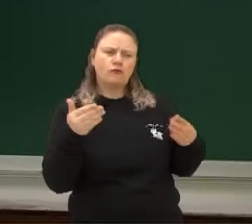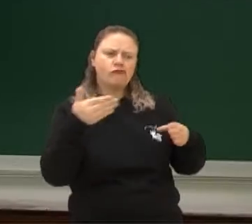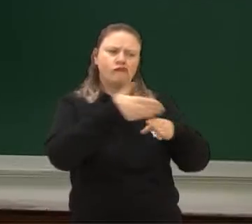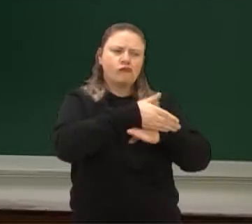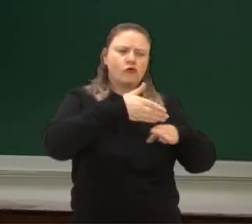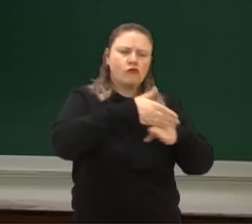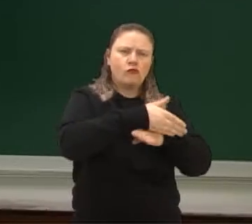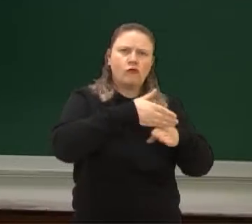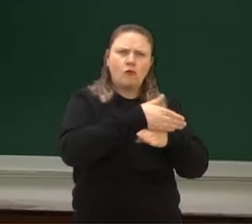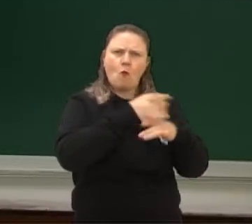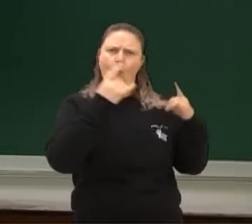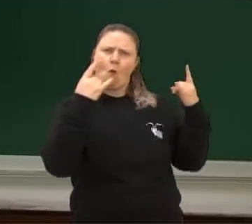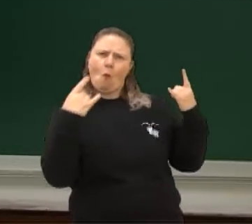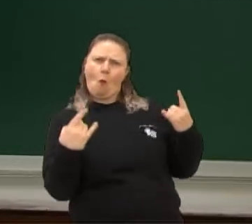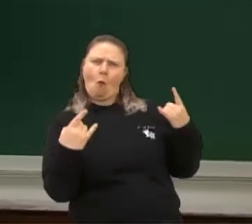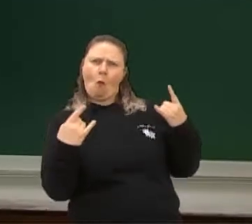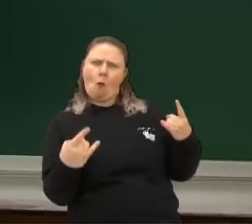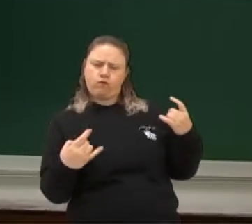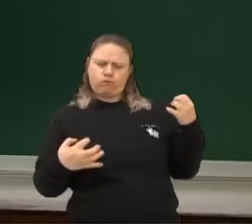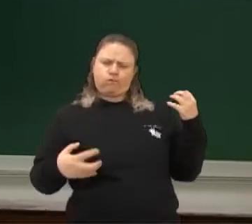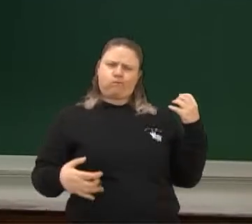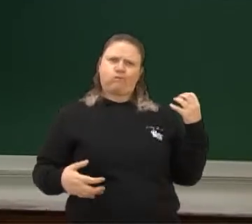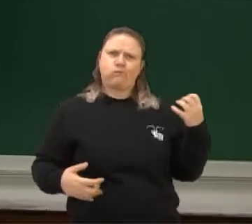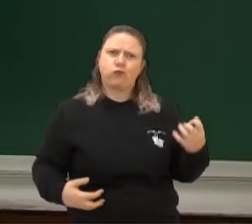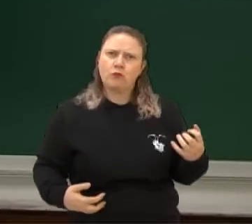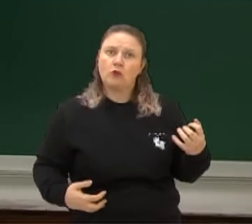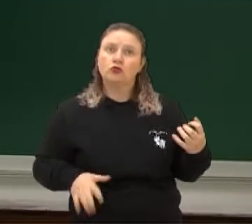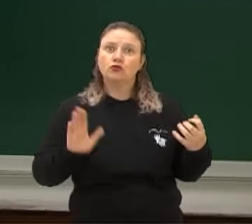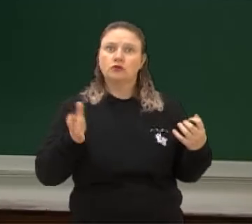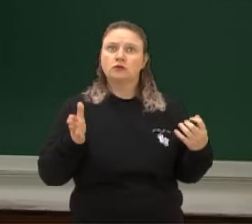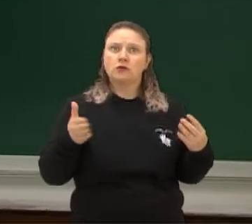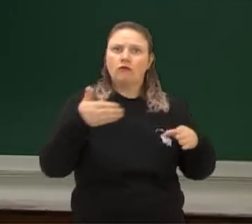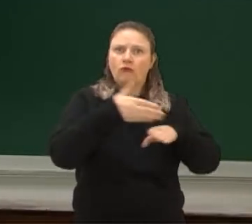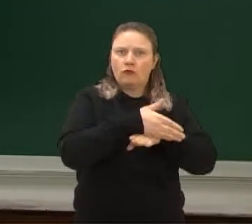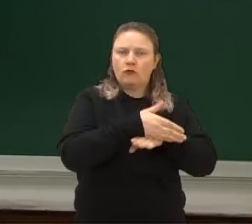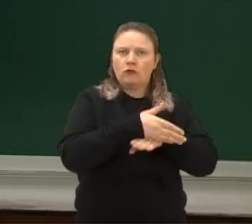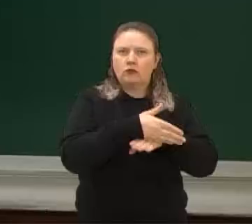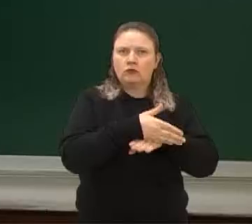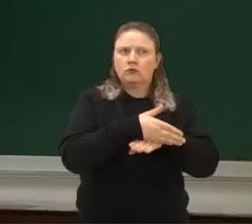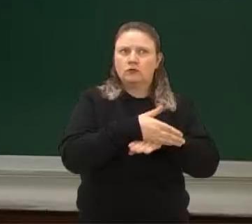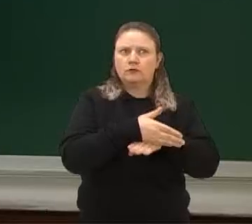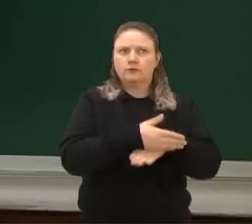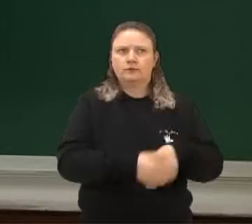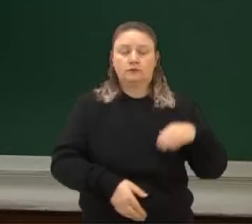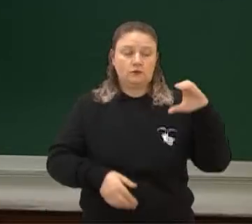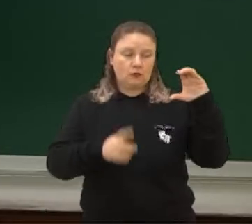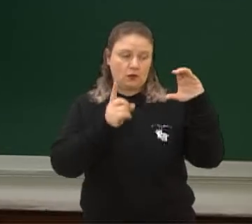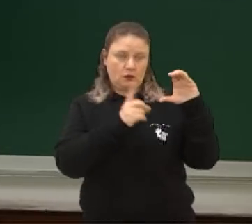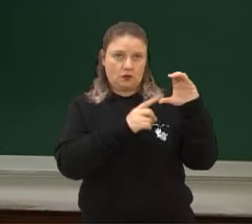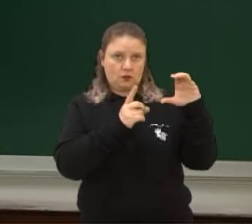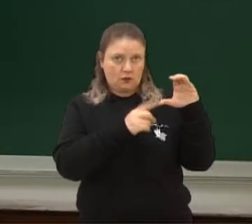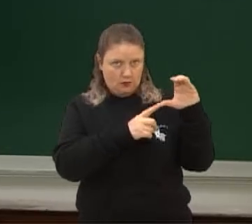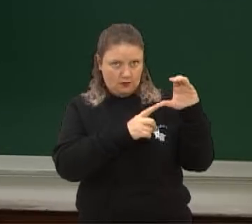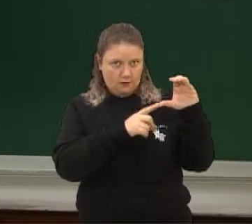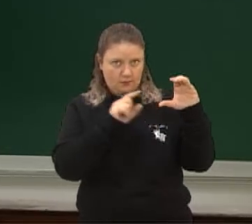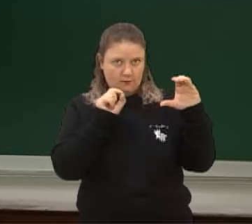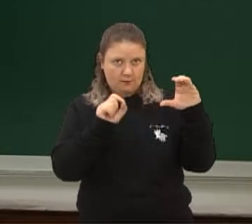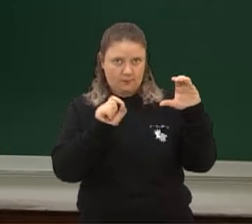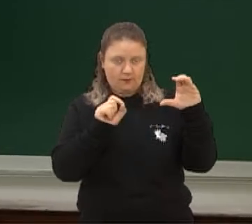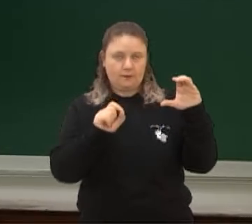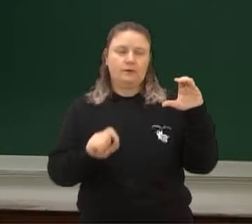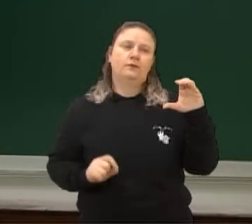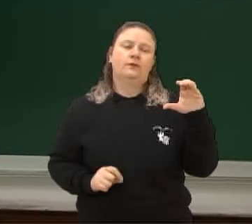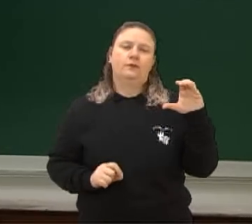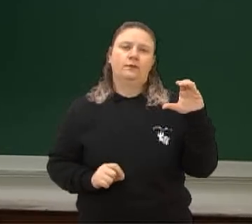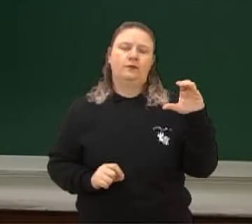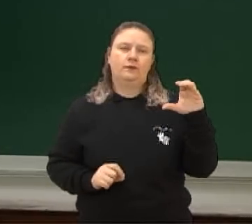já esteve em um concerto de rock, ele já foi num concerto de rock. Letter C. Have you ever participated to a